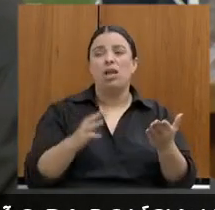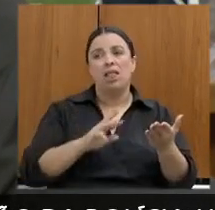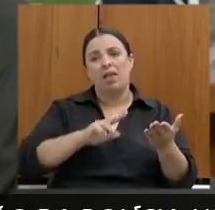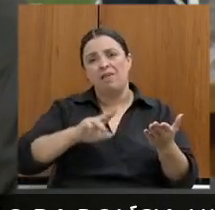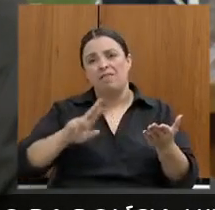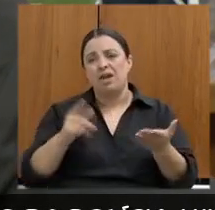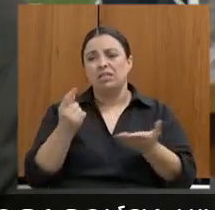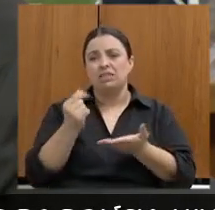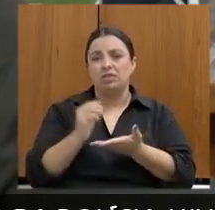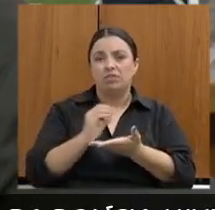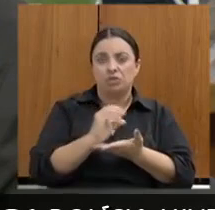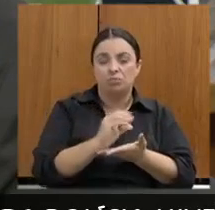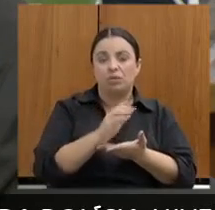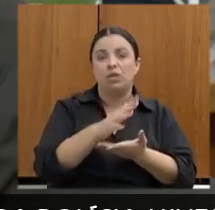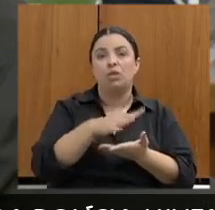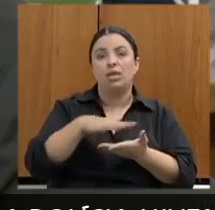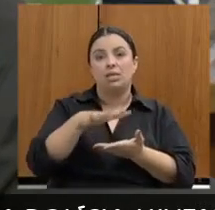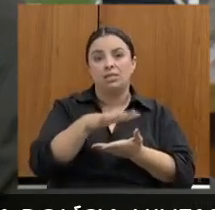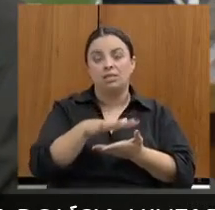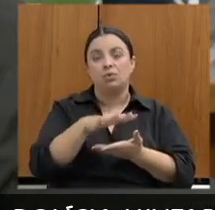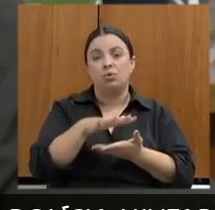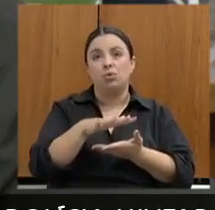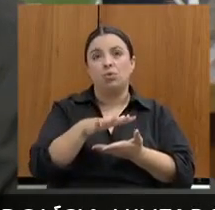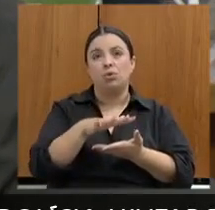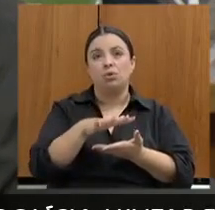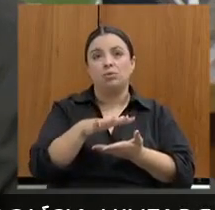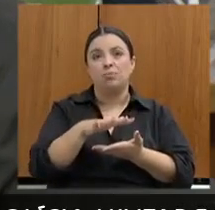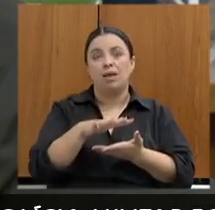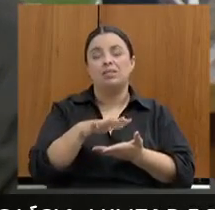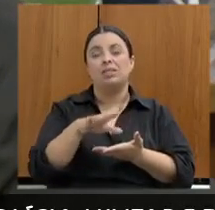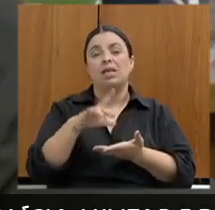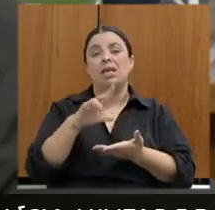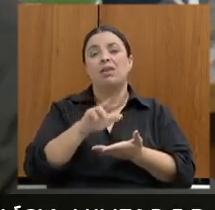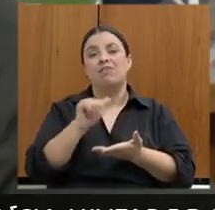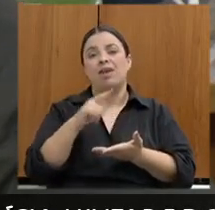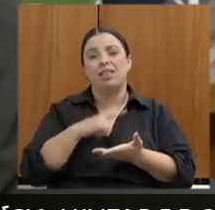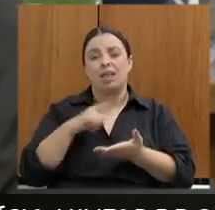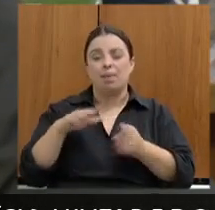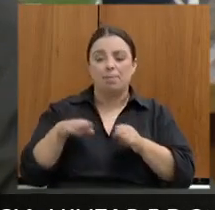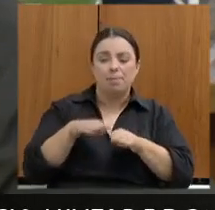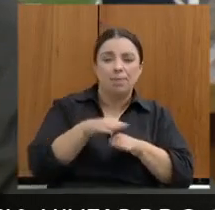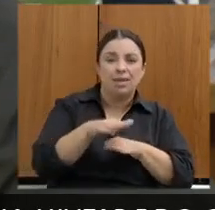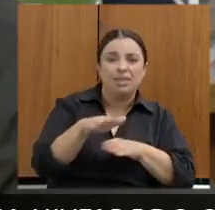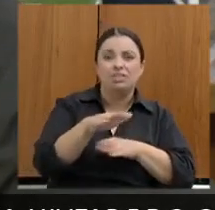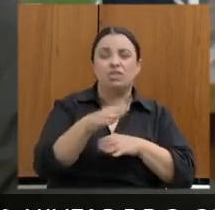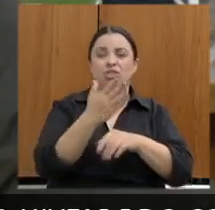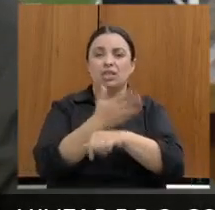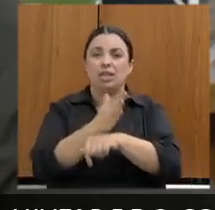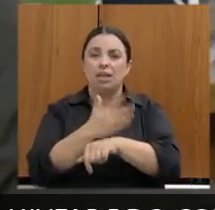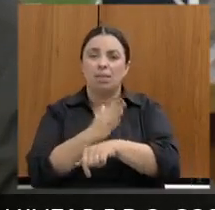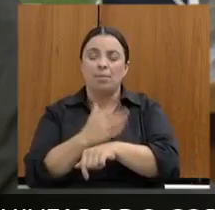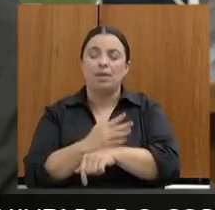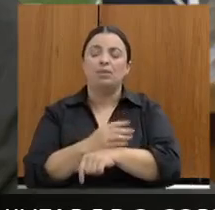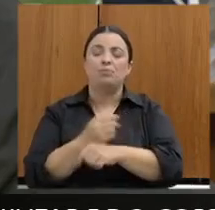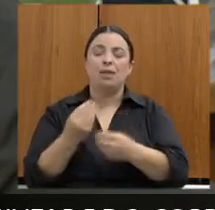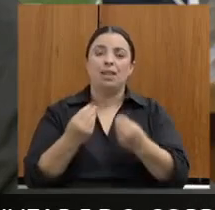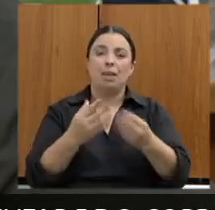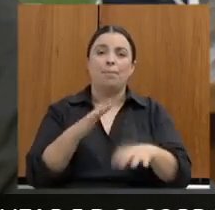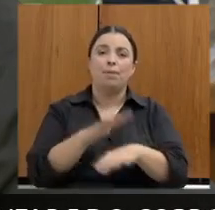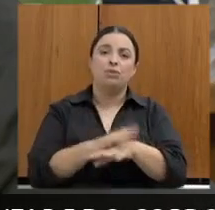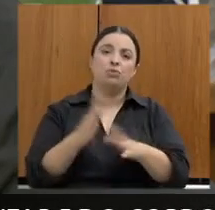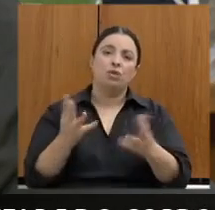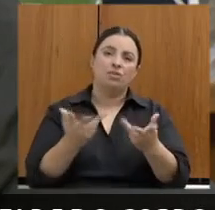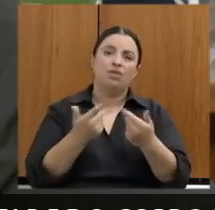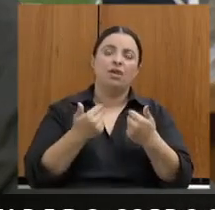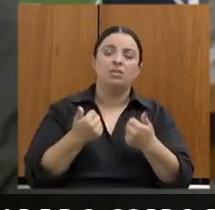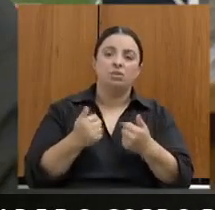investimentos em um espaço que vai receber aí pistas de Treinamento diversas para a melhor qualificação do nosso bombeiro